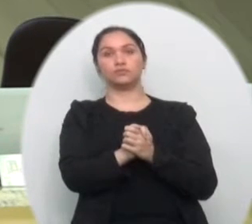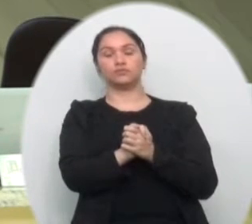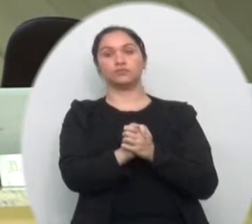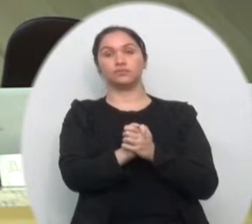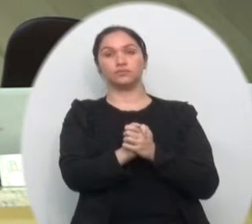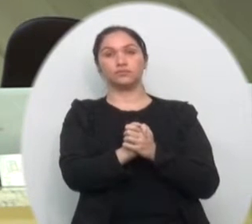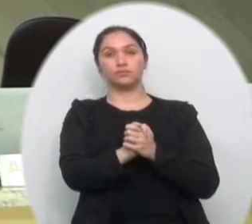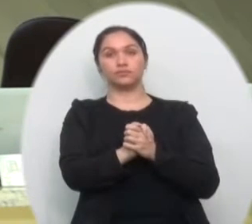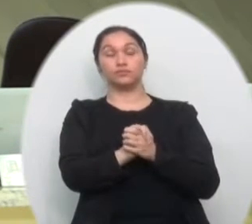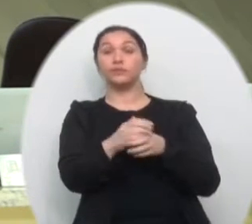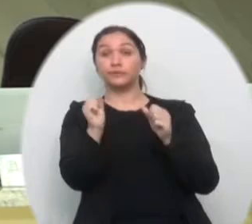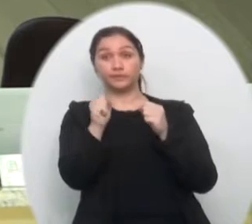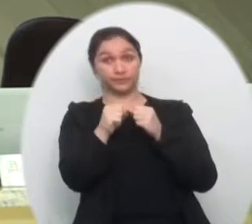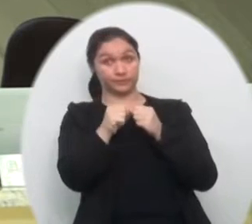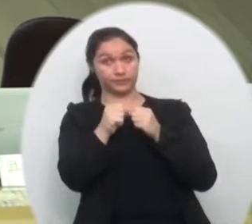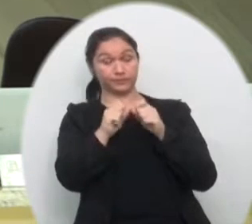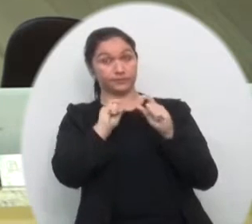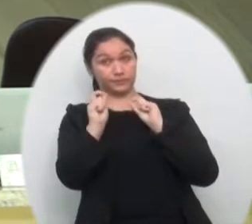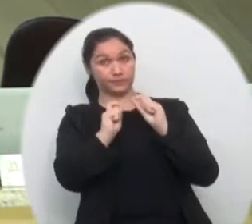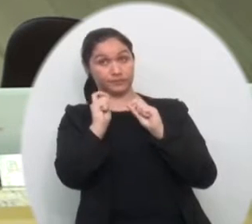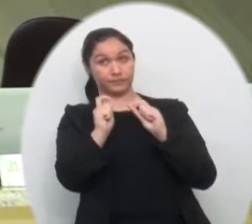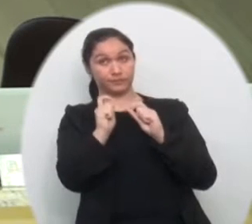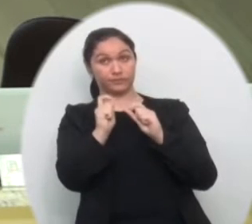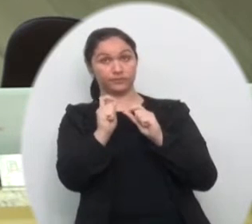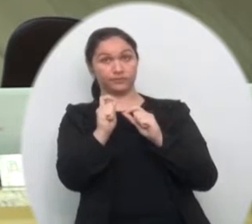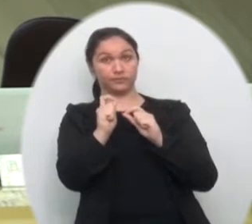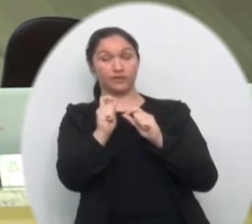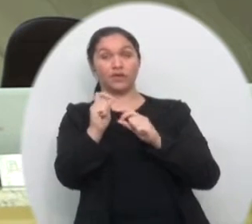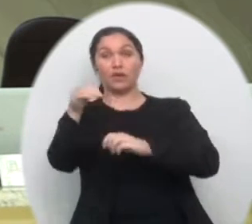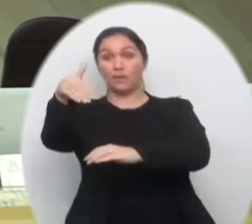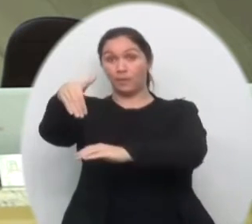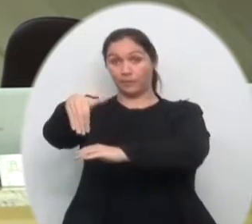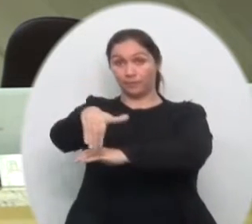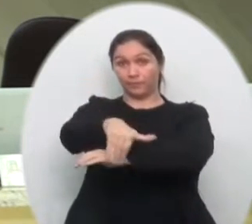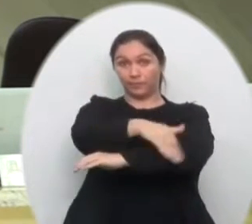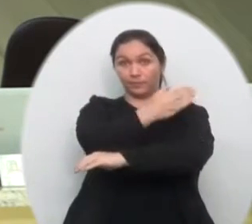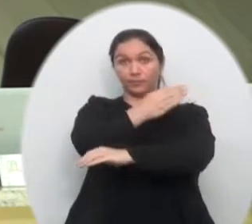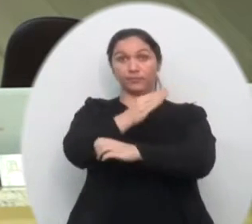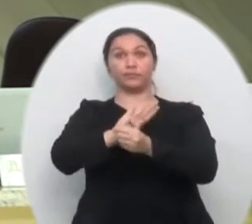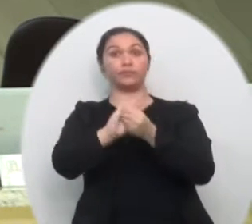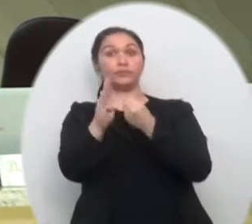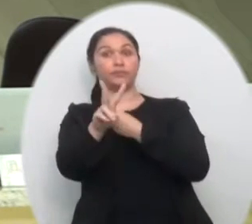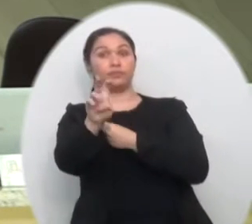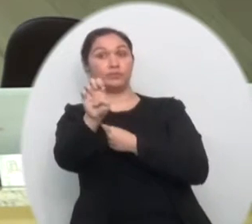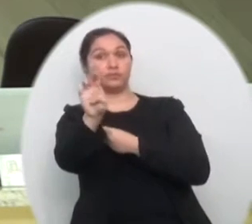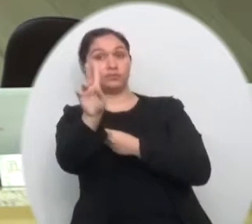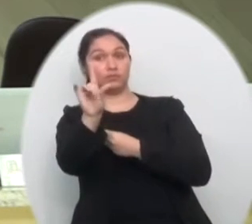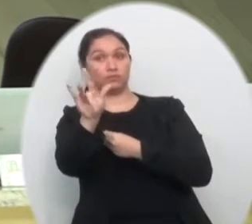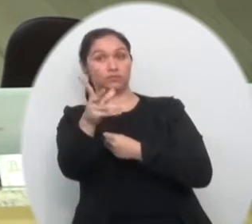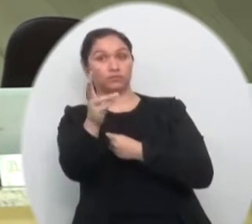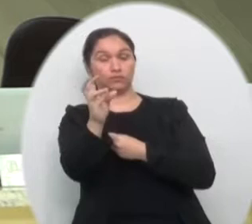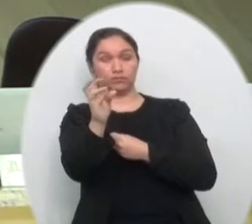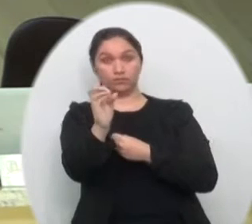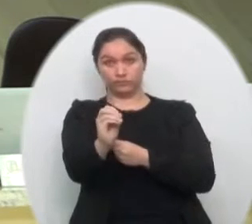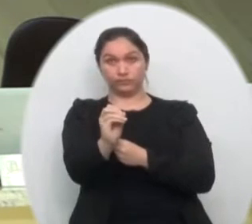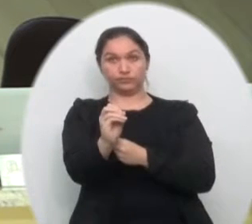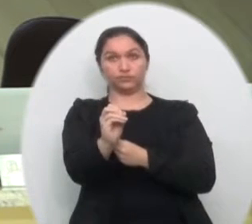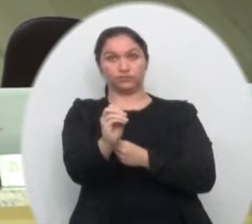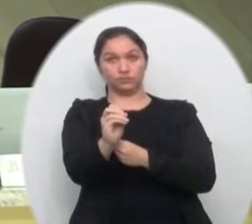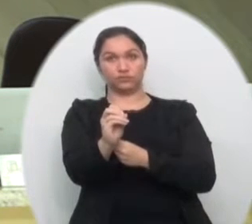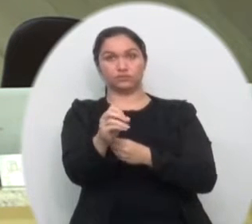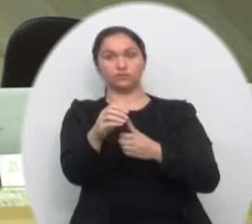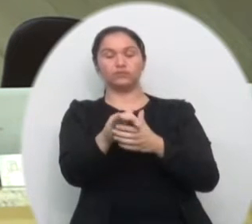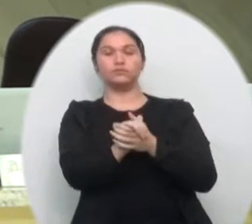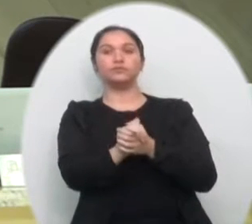cerâmicos. Fizeram essa estrada geral que sai no bairro Verdinho e encanaram diretamente para o Rio Sangão. Foi